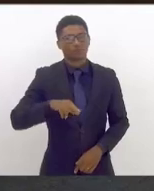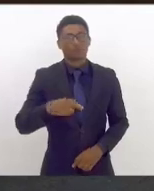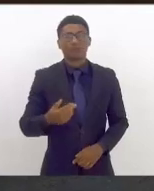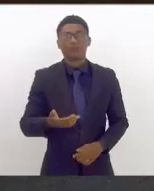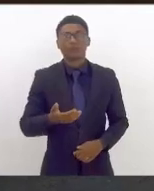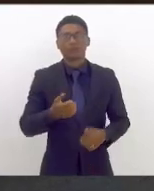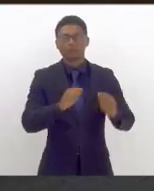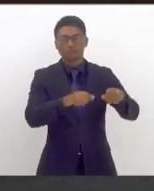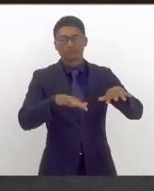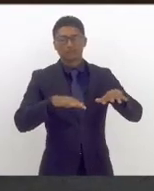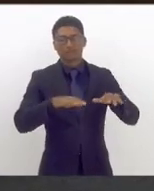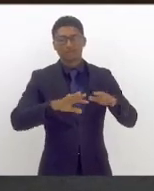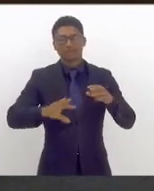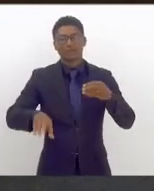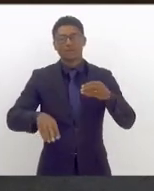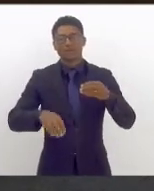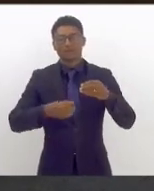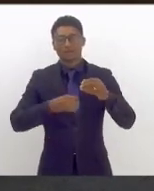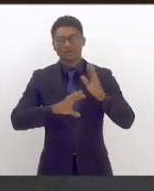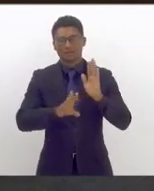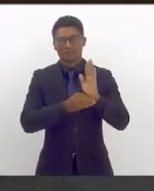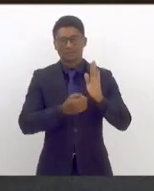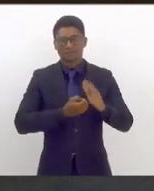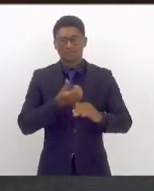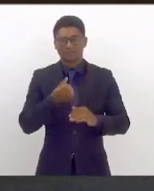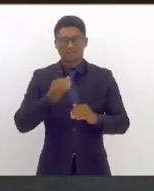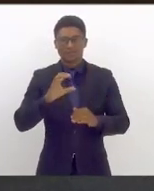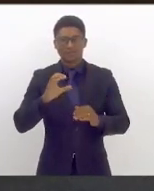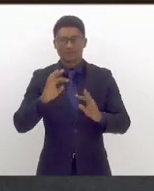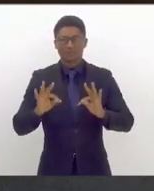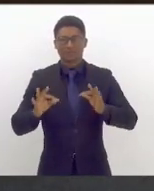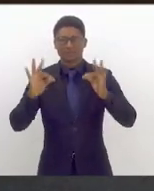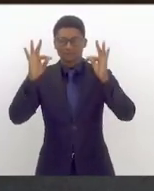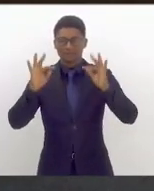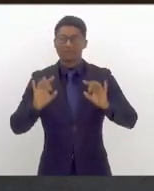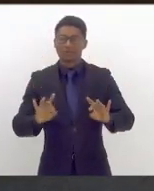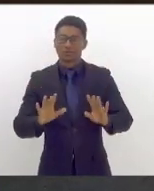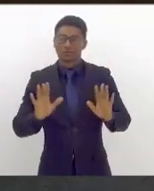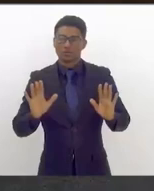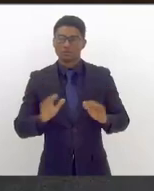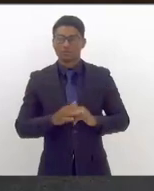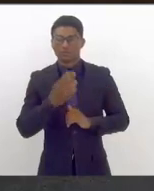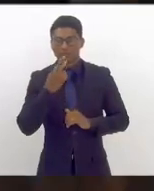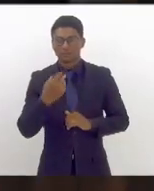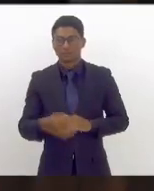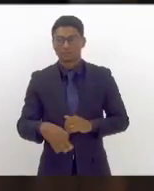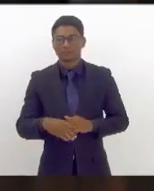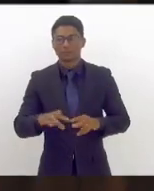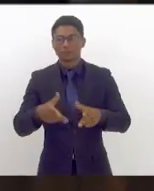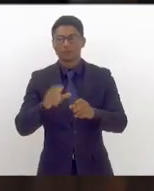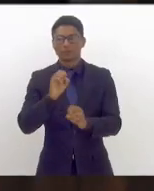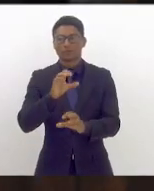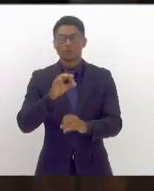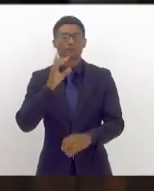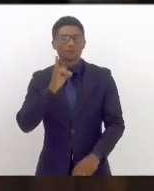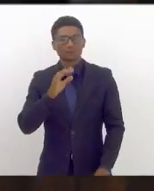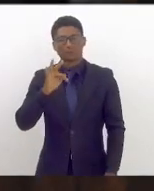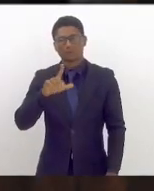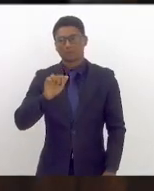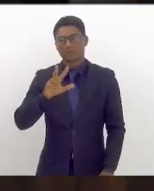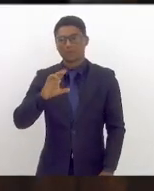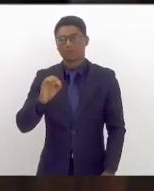plenário pela aprovação da emenda número 6 da comissão de ciência e tecnologia Só corrigindo pela comissão de educação deputado